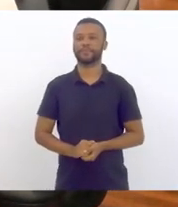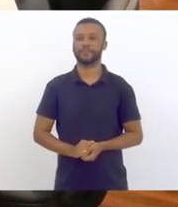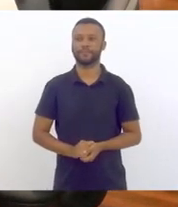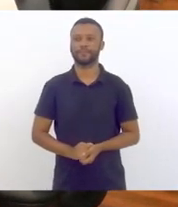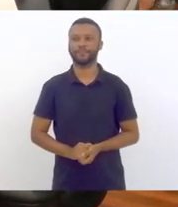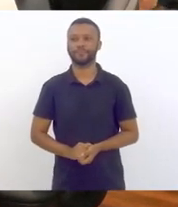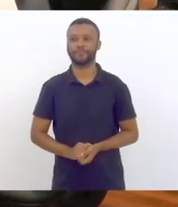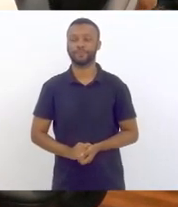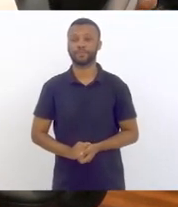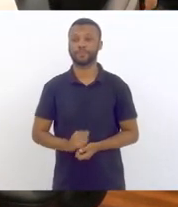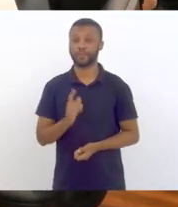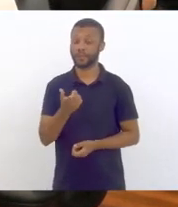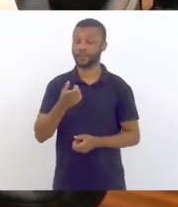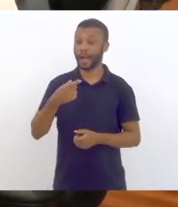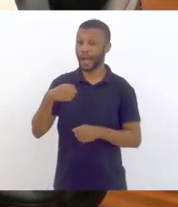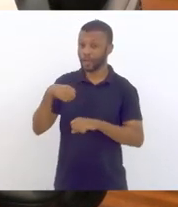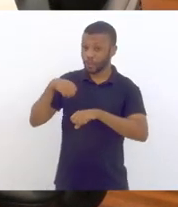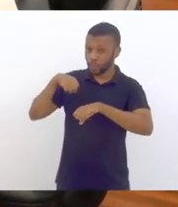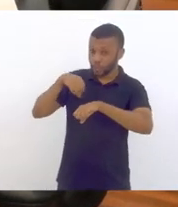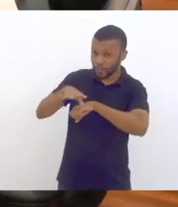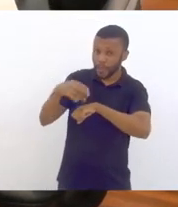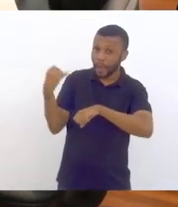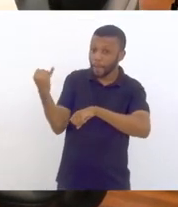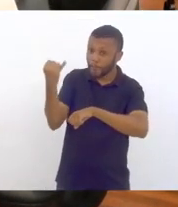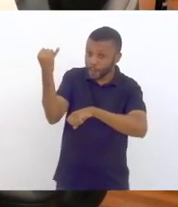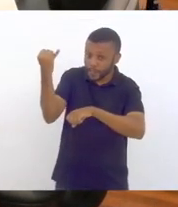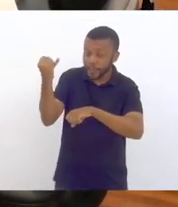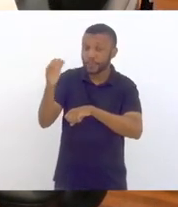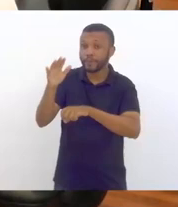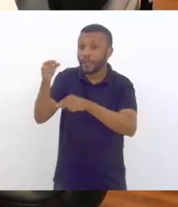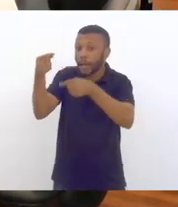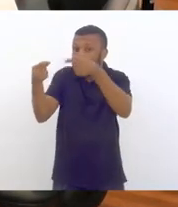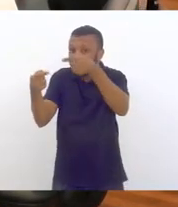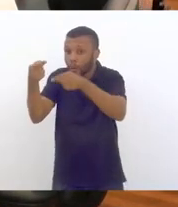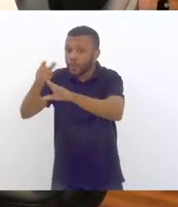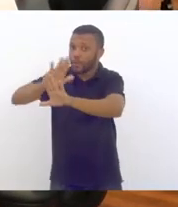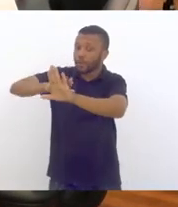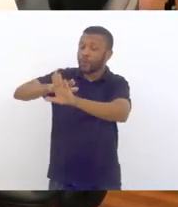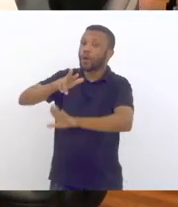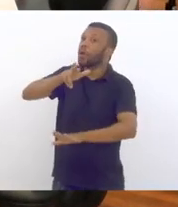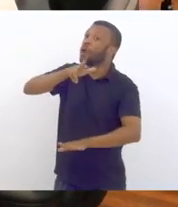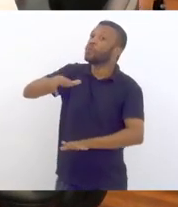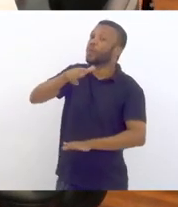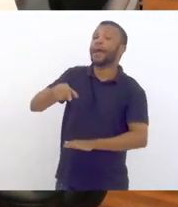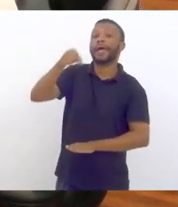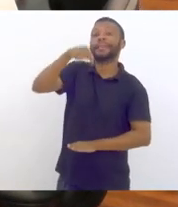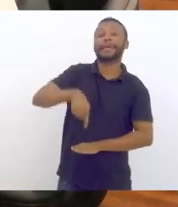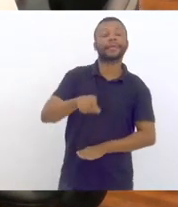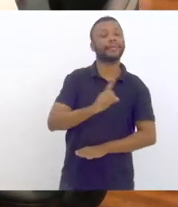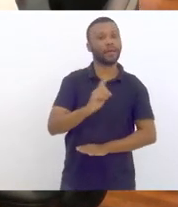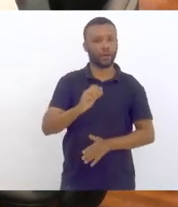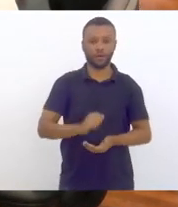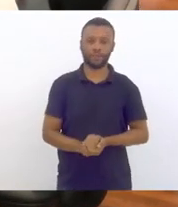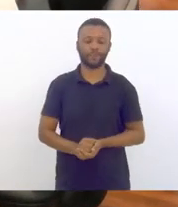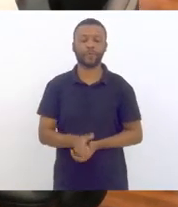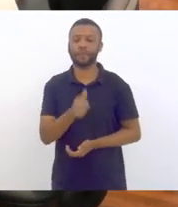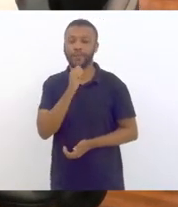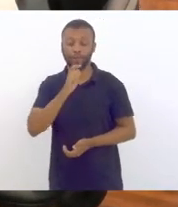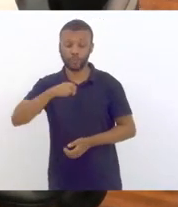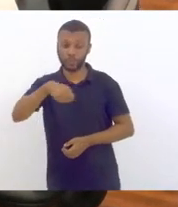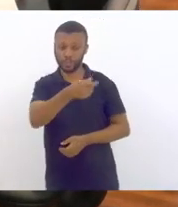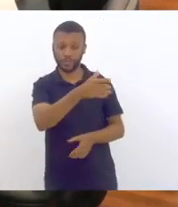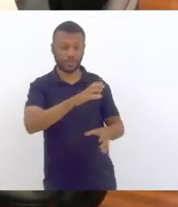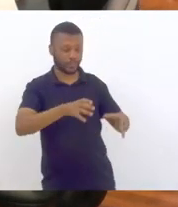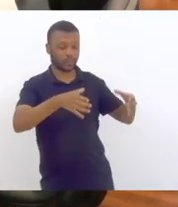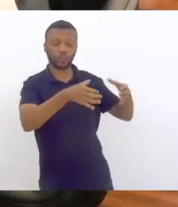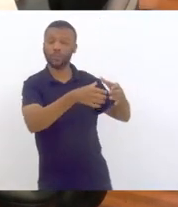a notícia política importante mas não é política né daqui não tá aqui não Este grupo de trabalho seu